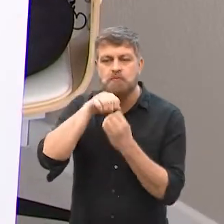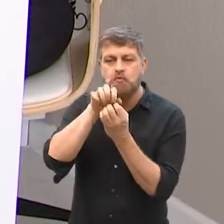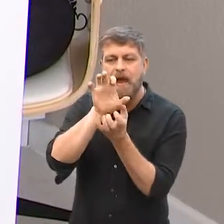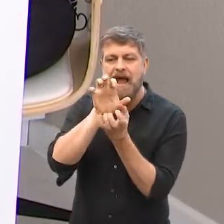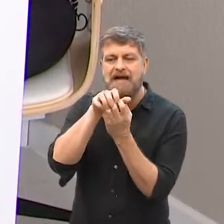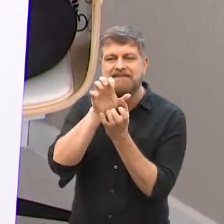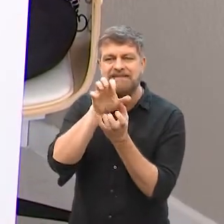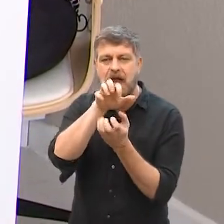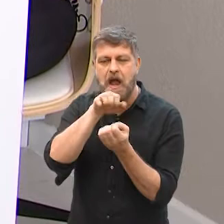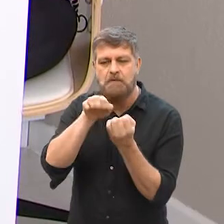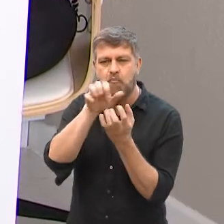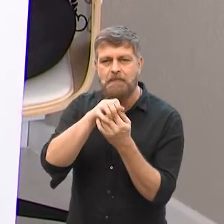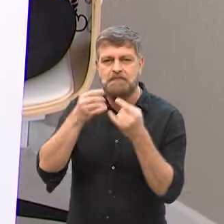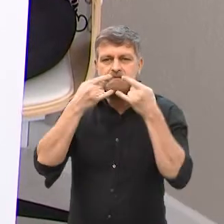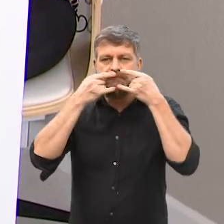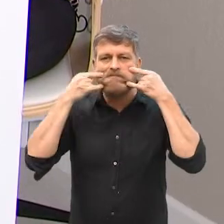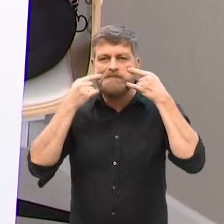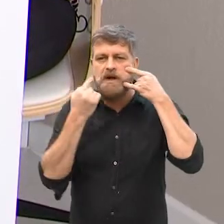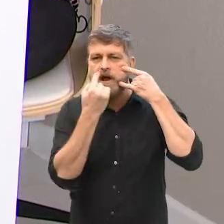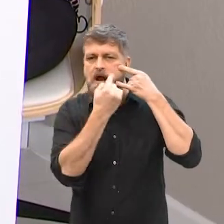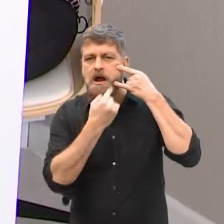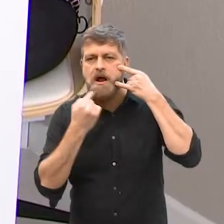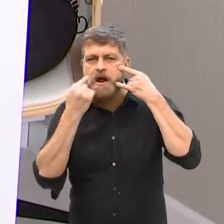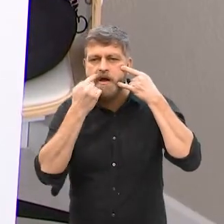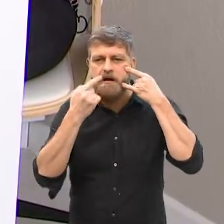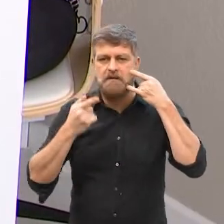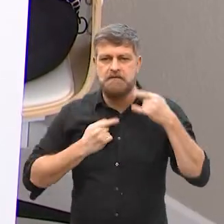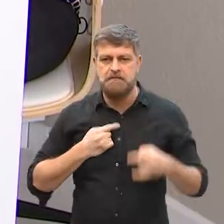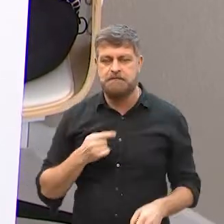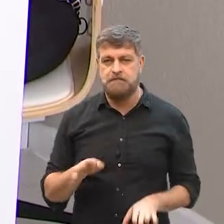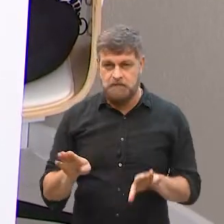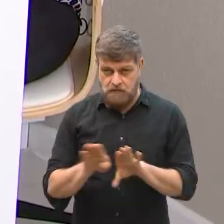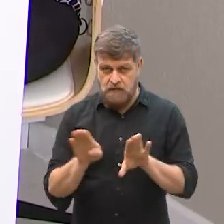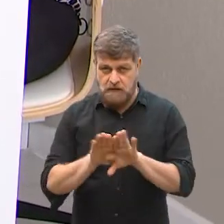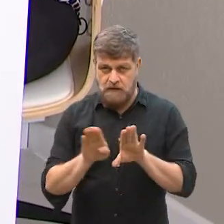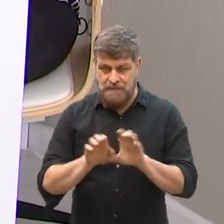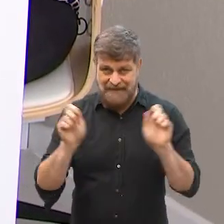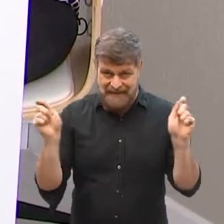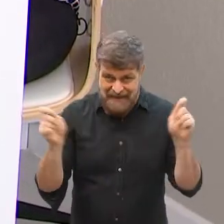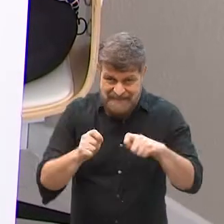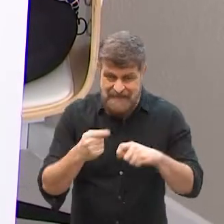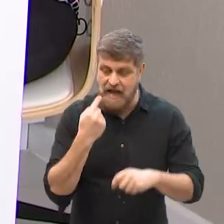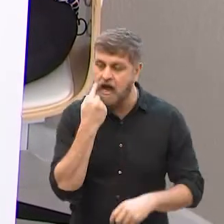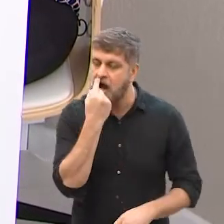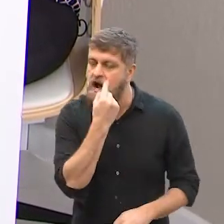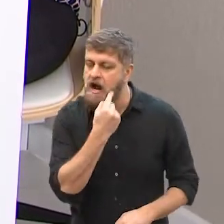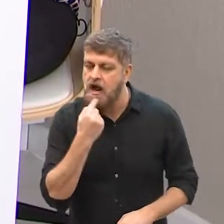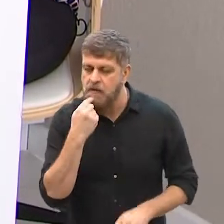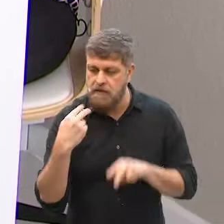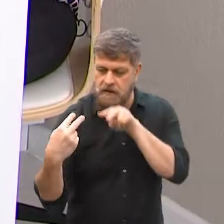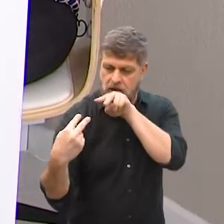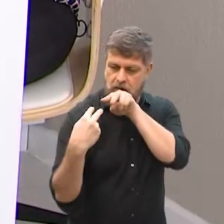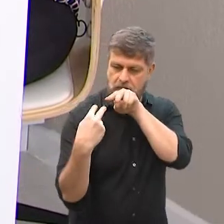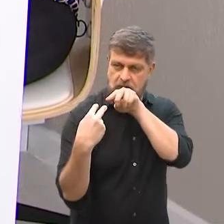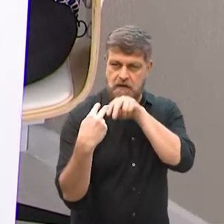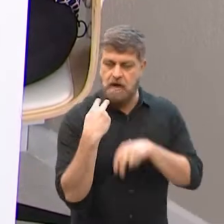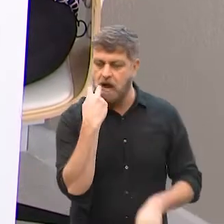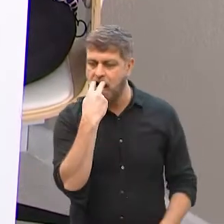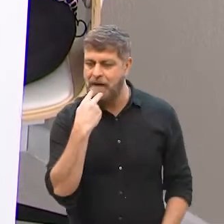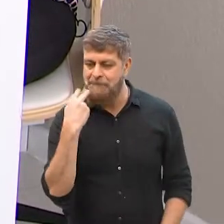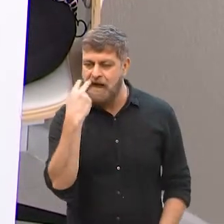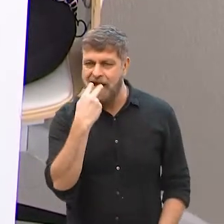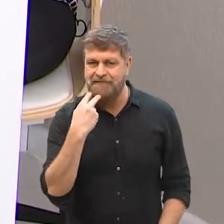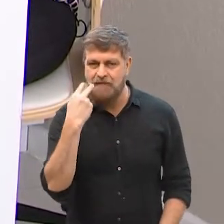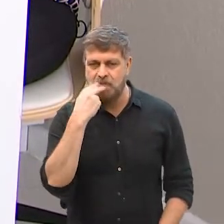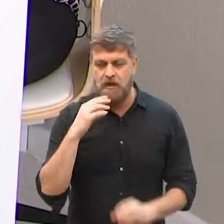Vocês estão vendo que eu também estou procurando articular bem. Eu uso uma máscara também que me permite o interlocutor olhar para minha boca, facilitando